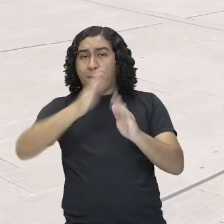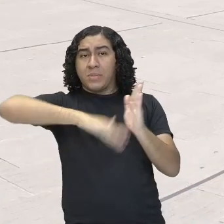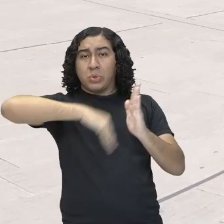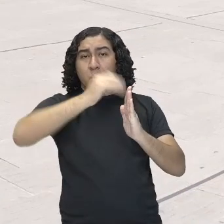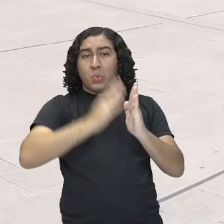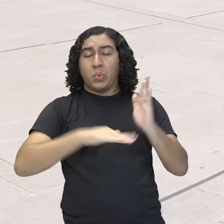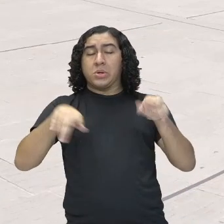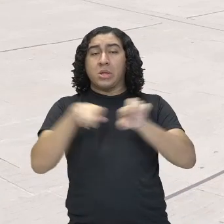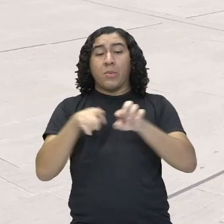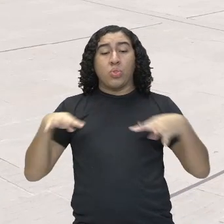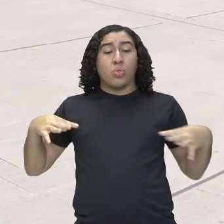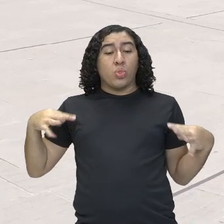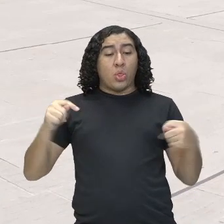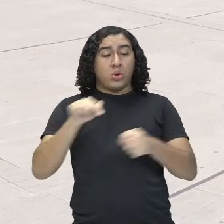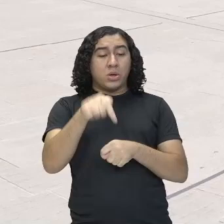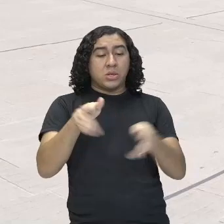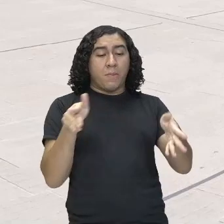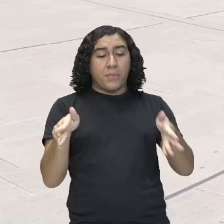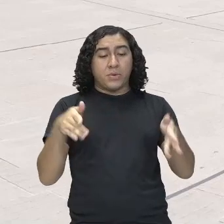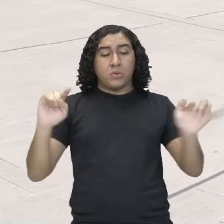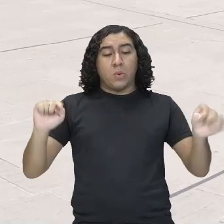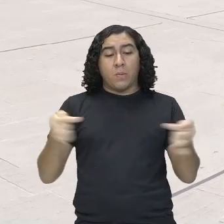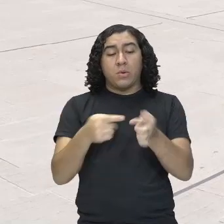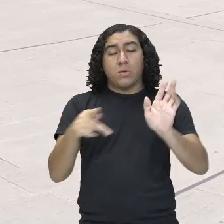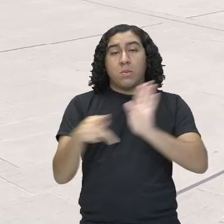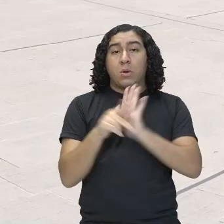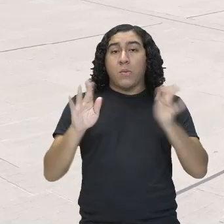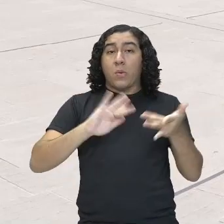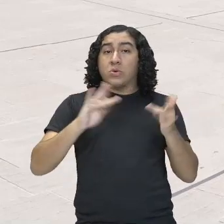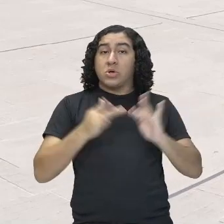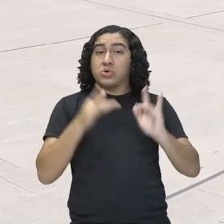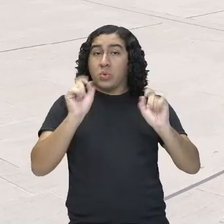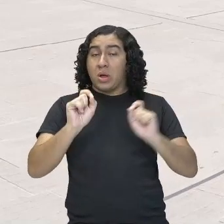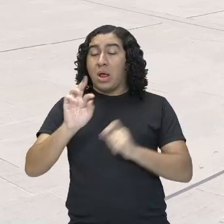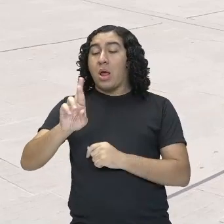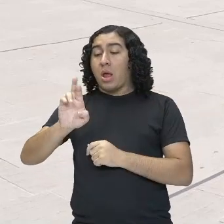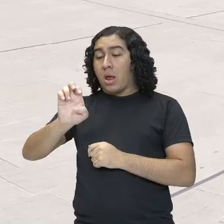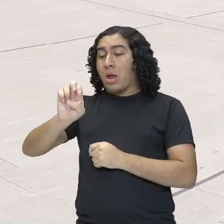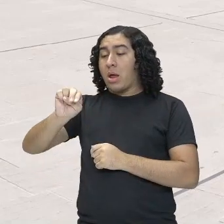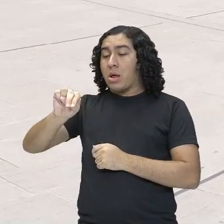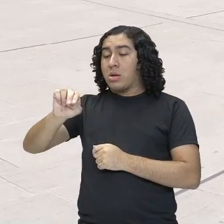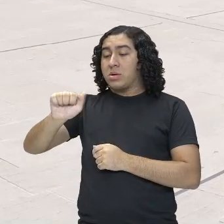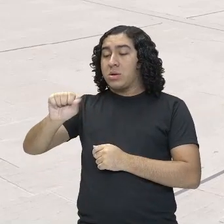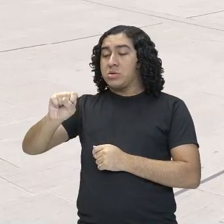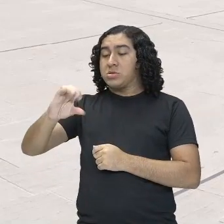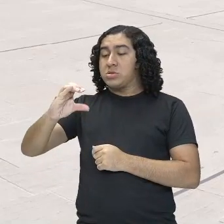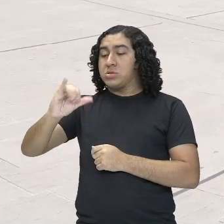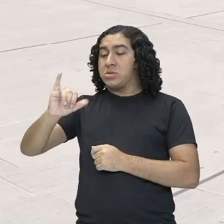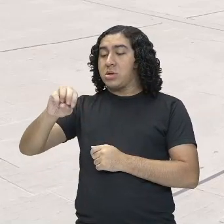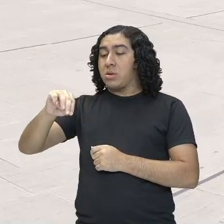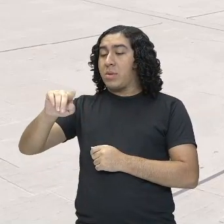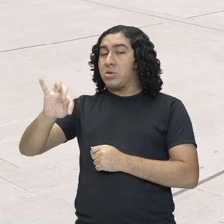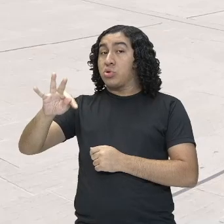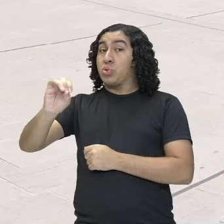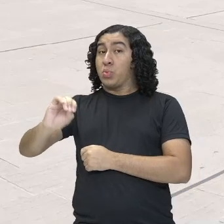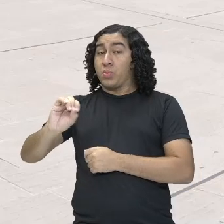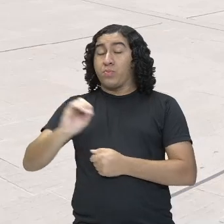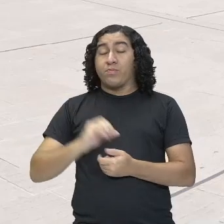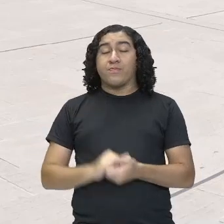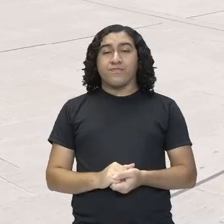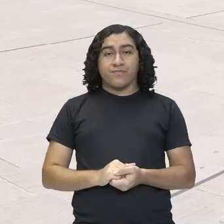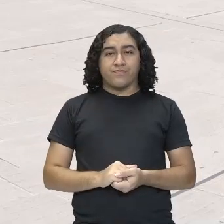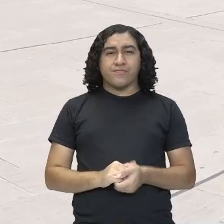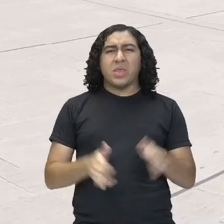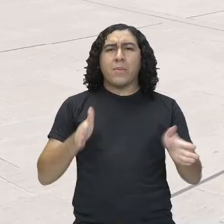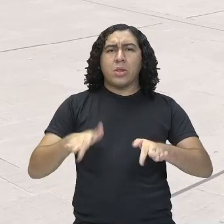esse movimento vai estar aí inserido no contexto do renascimento, que terá aí, vamos verificar aí qual é o